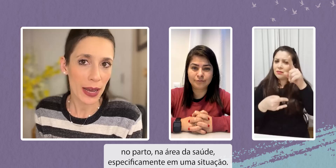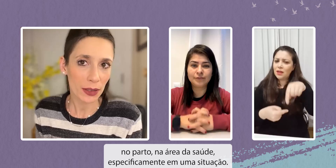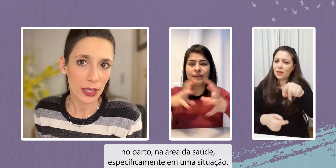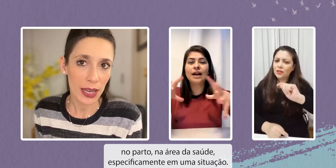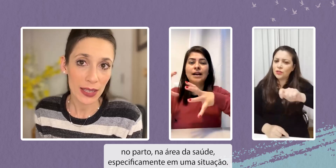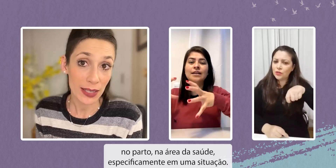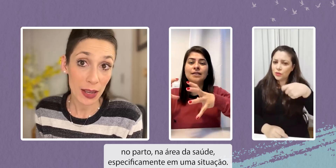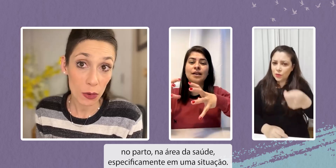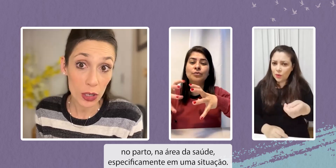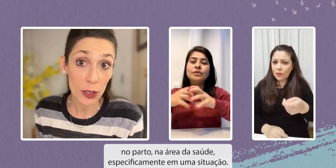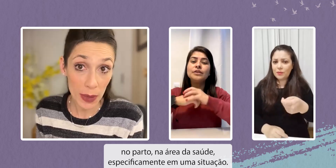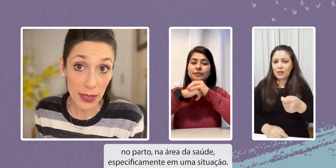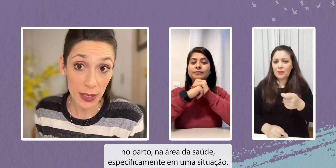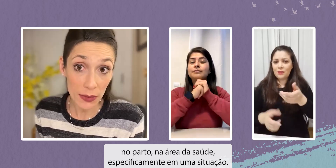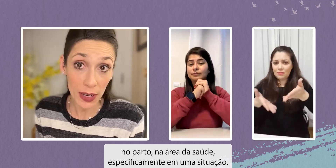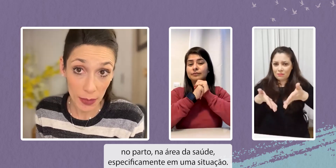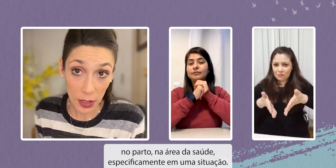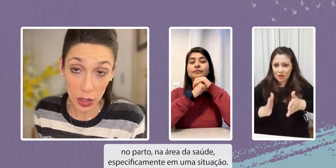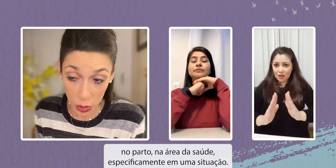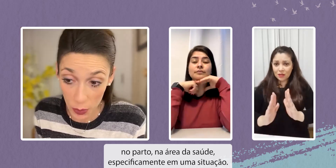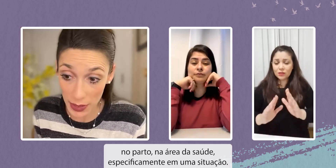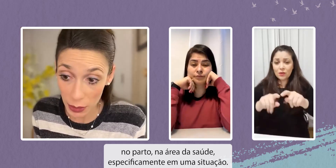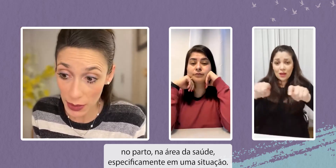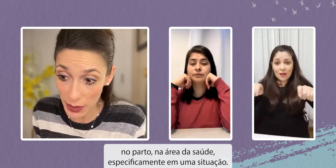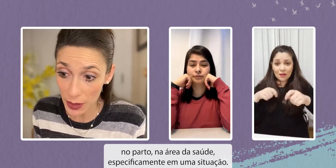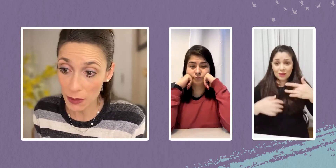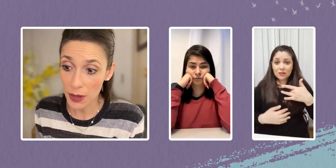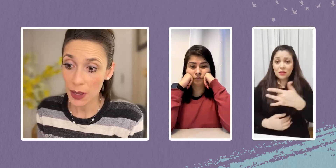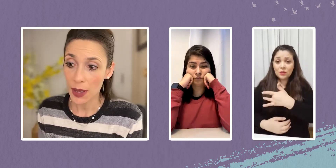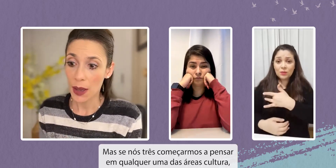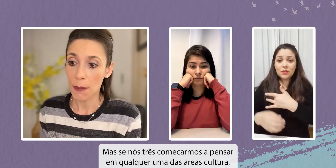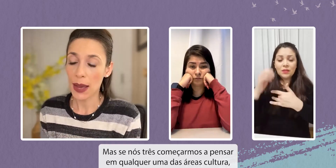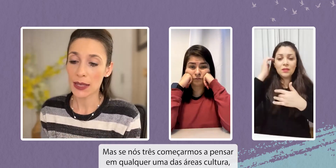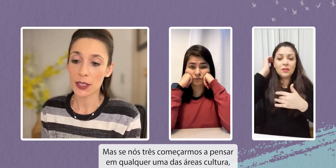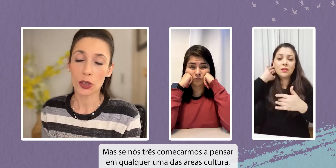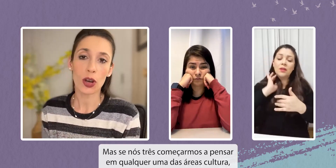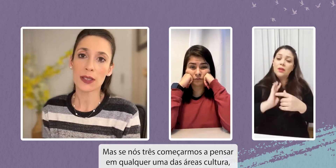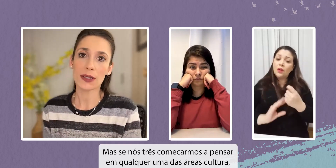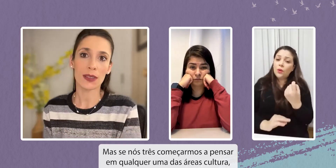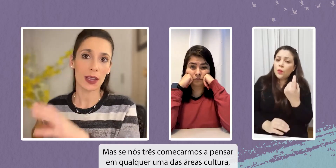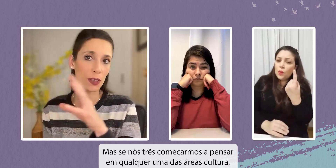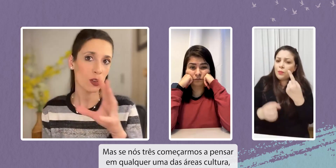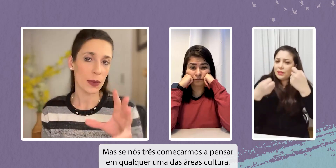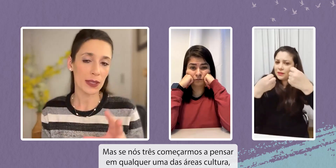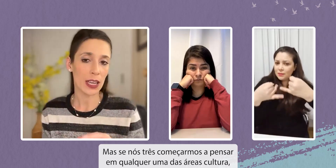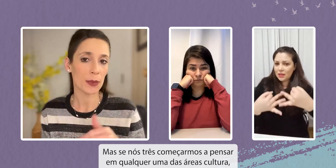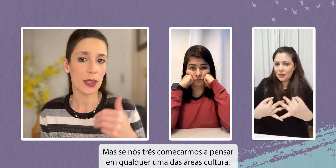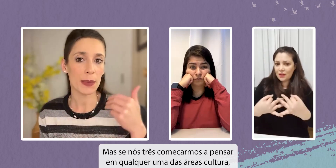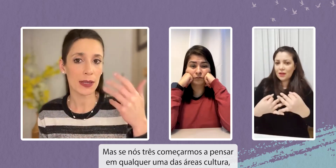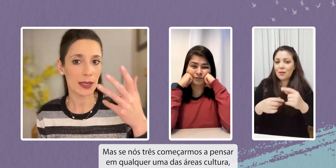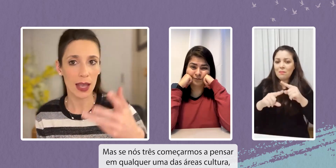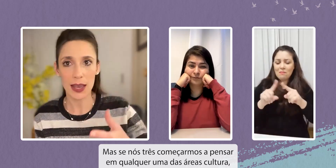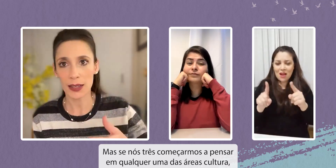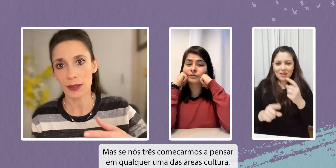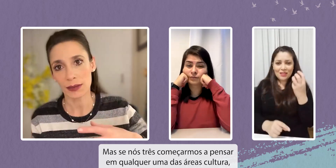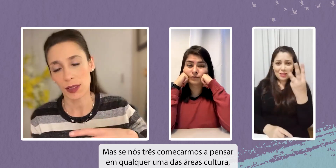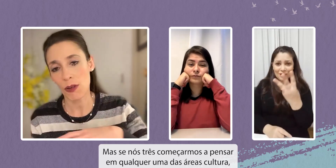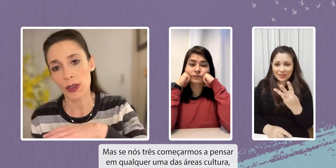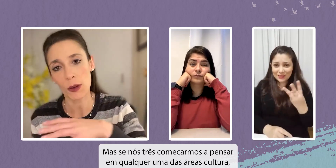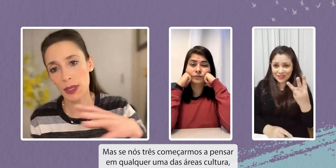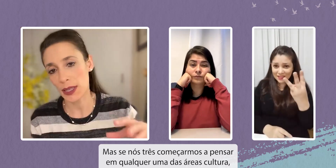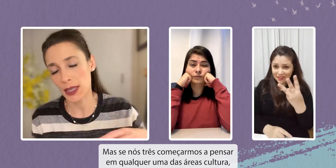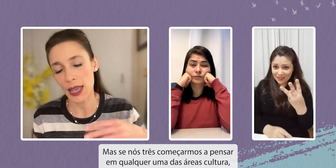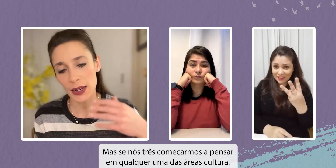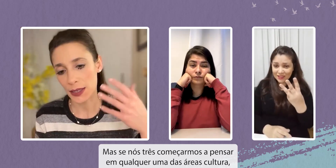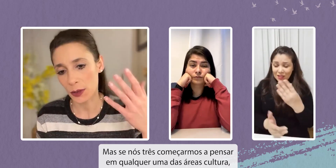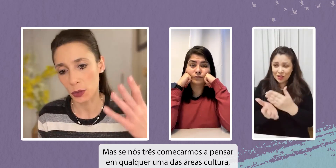no parto, na área da saúde, especificamente em uma situação, mas se nós três começarmos a pensar em